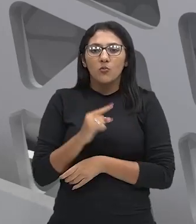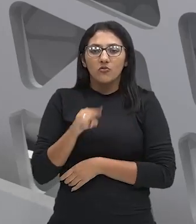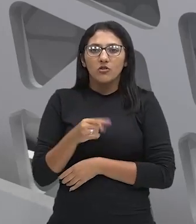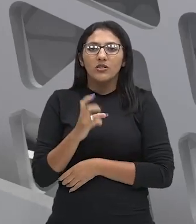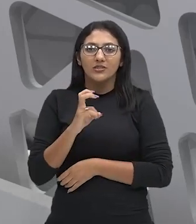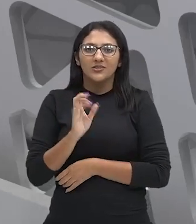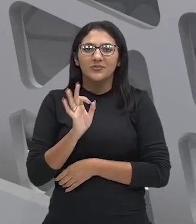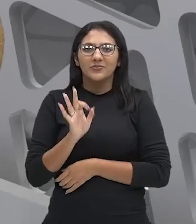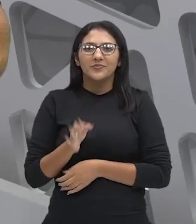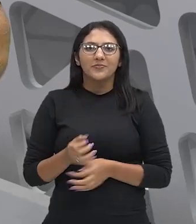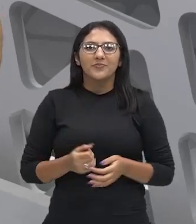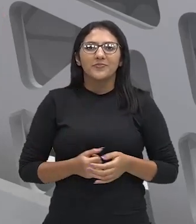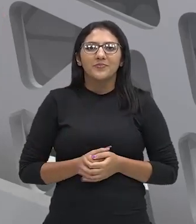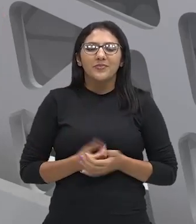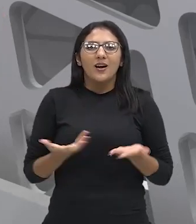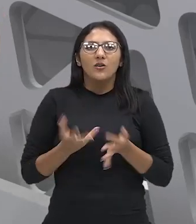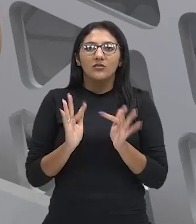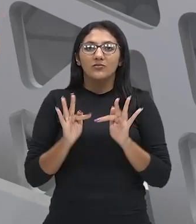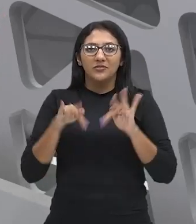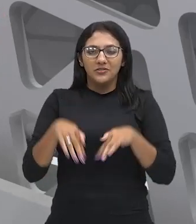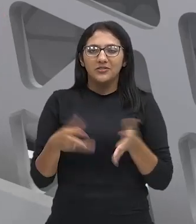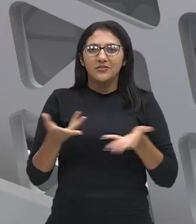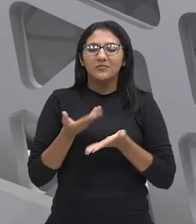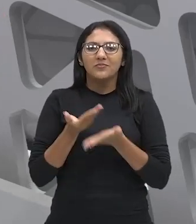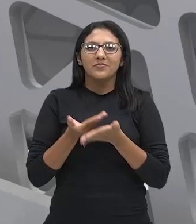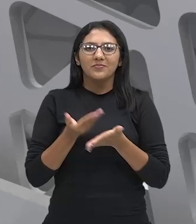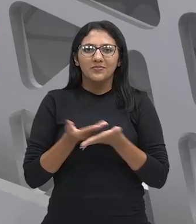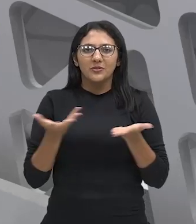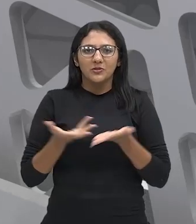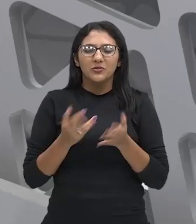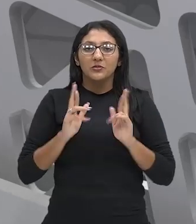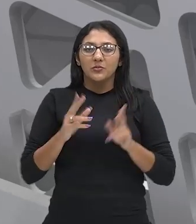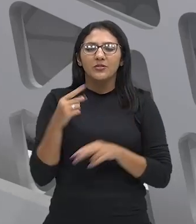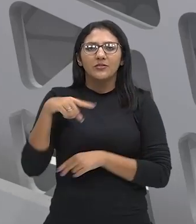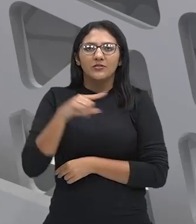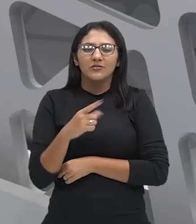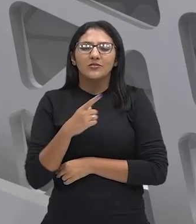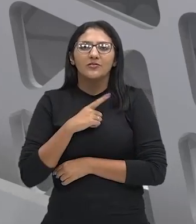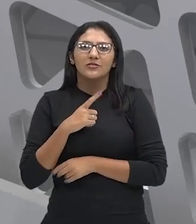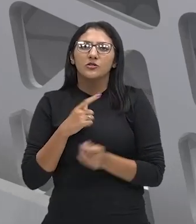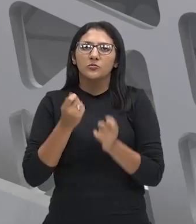litros. Beleza, pessoal? Chegamos, então, ao final da nossa aula. Espero que vocês